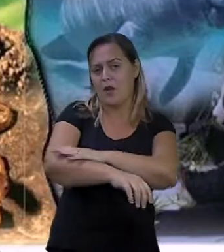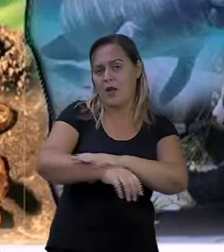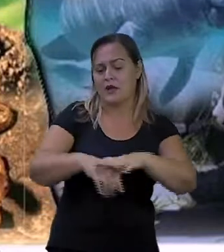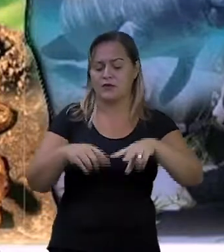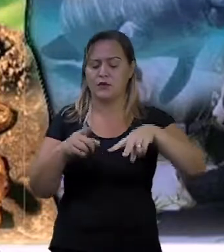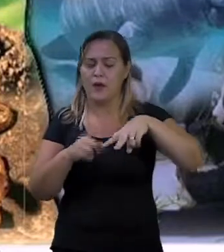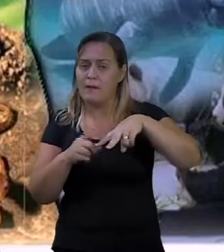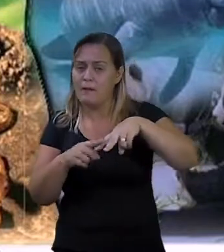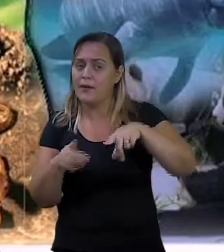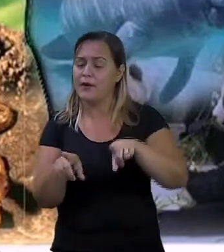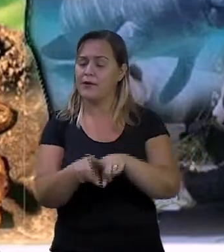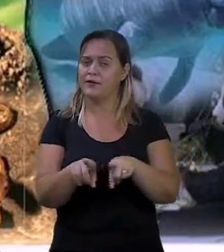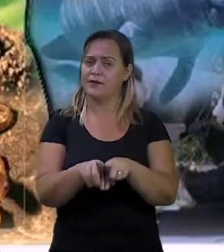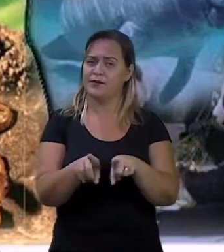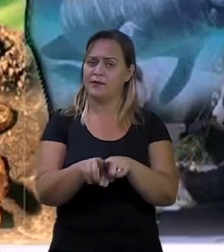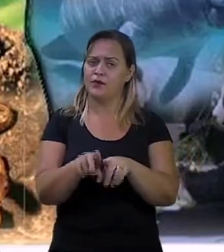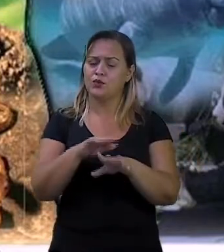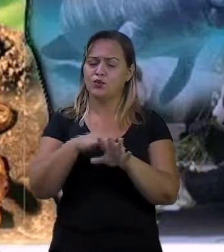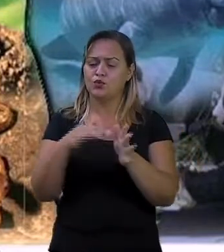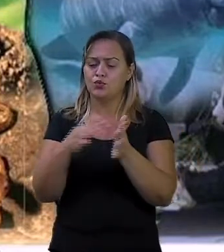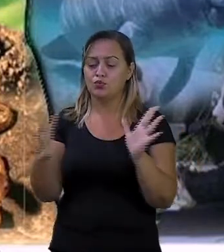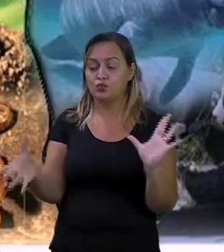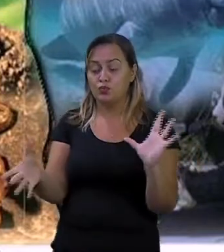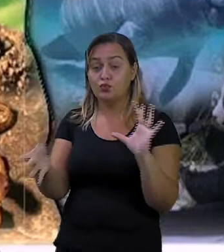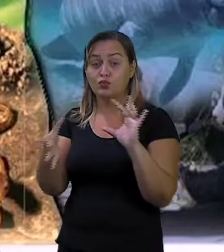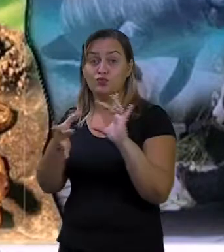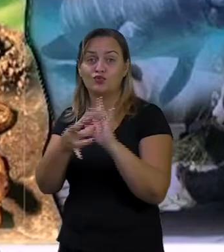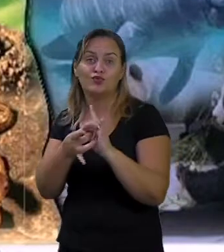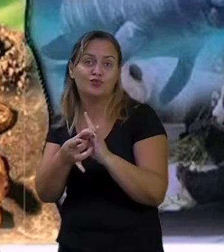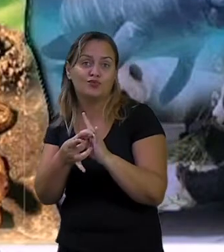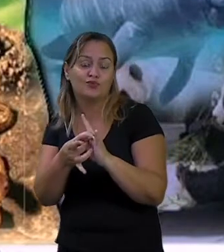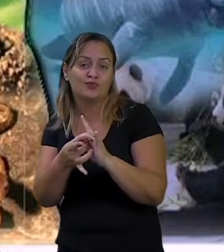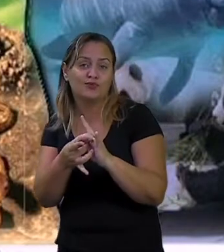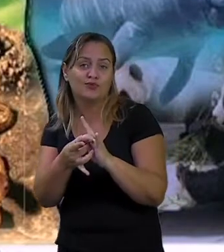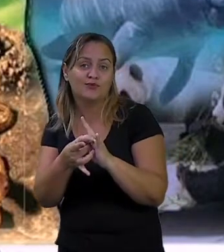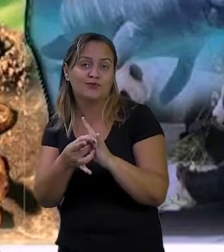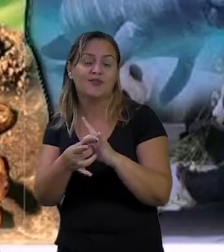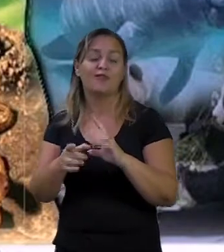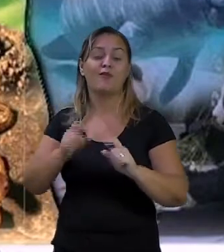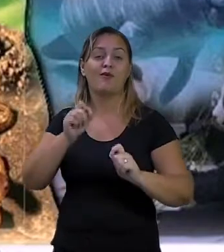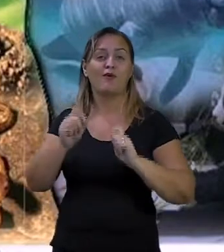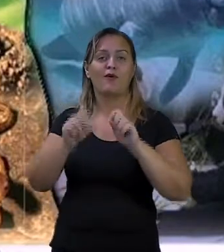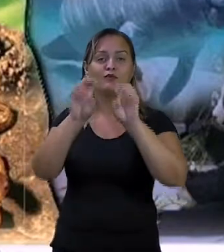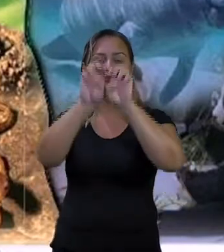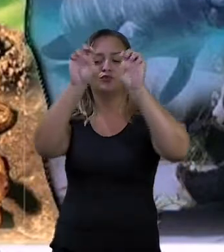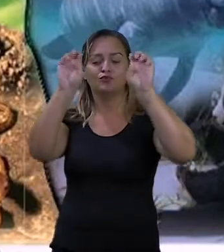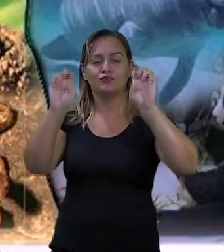isso se agrupar e dar uma estruturação a este ser.